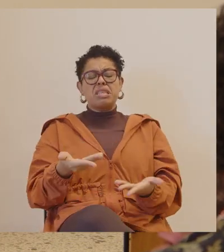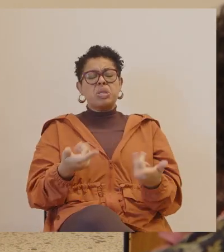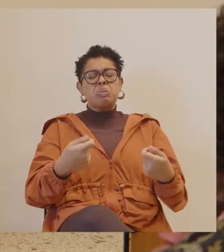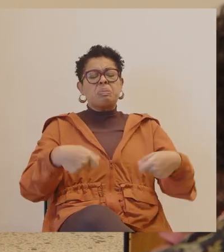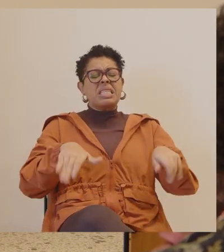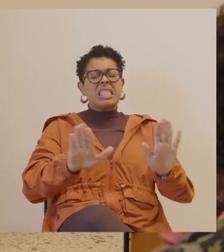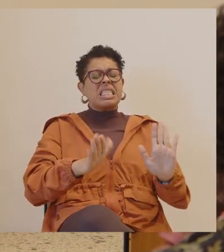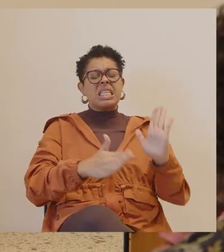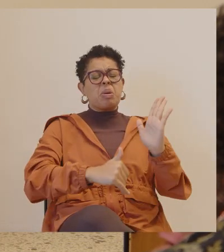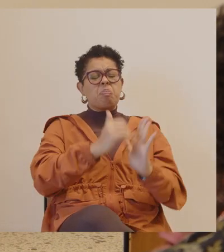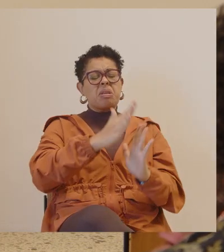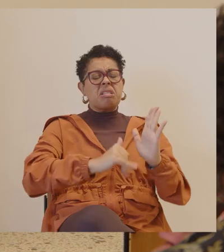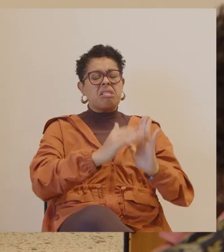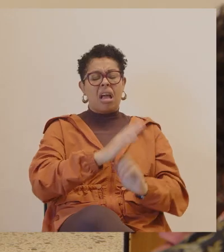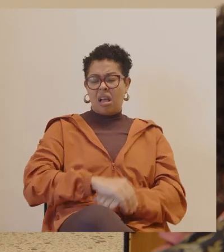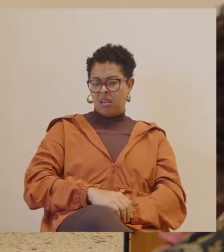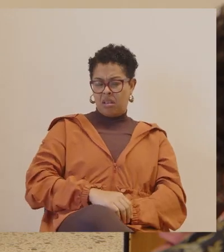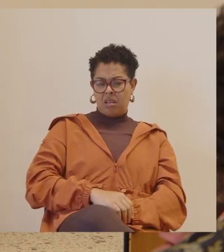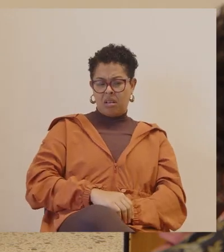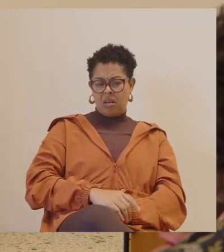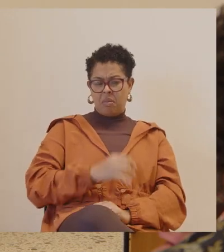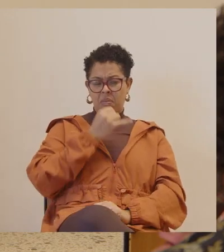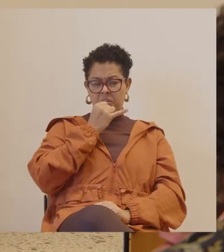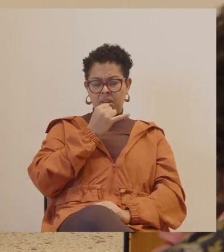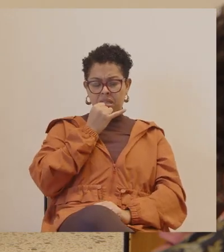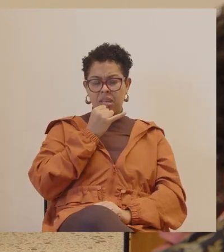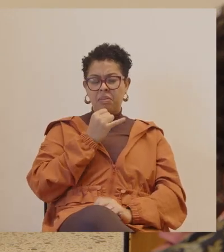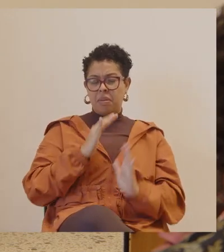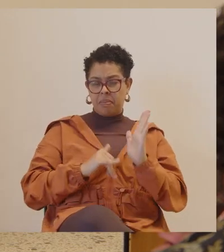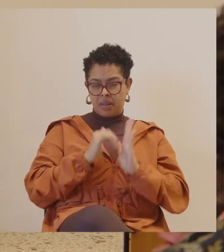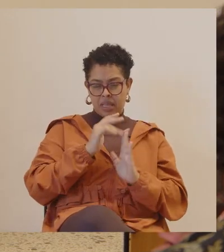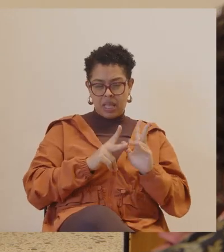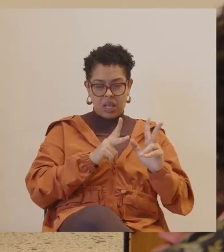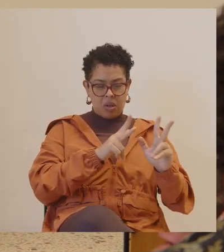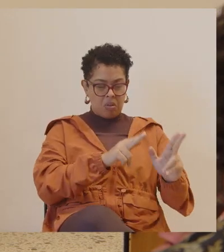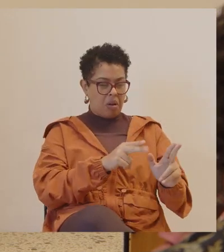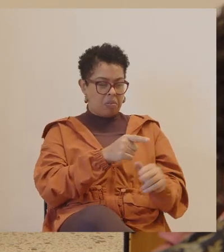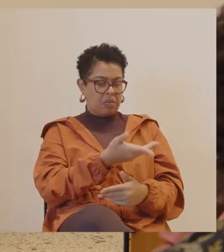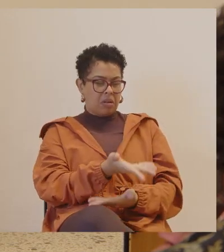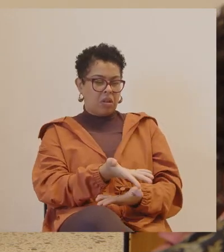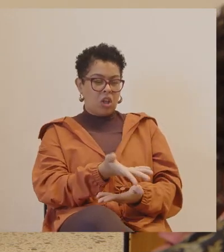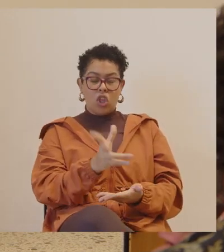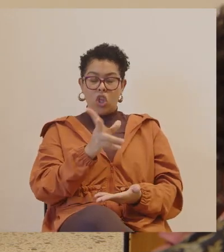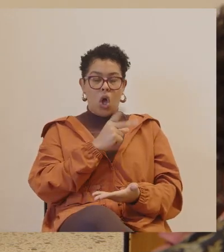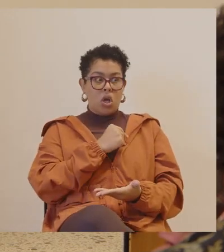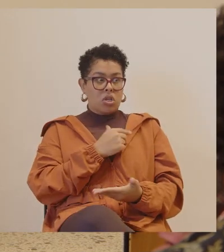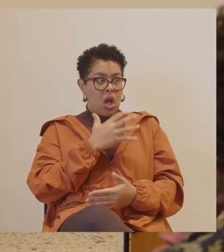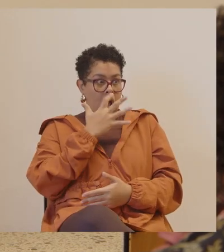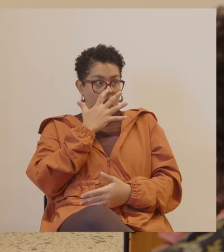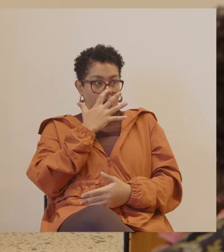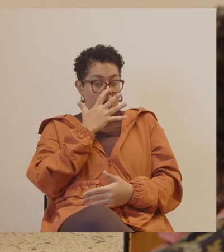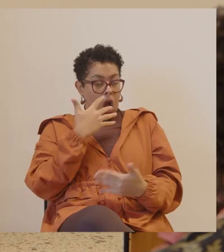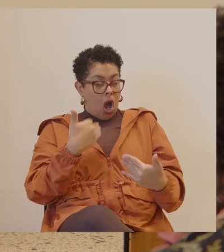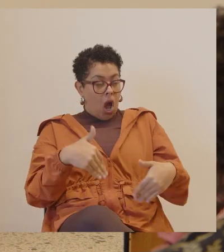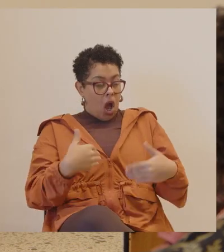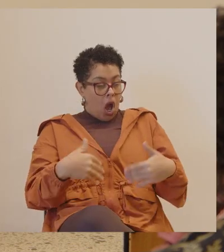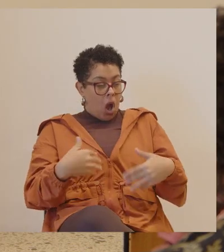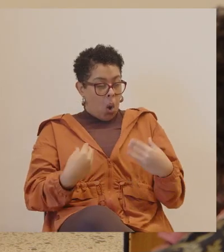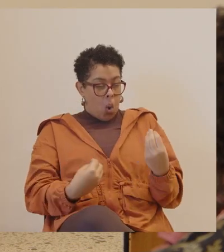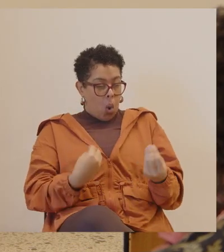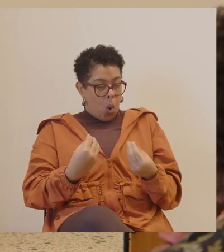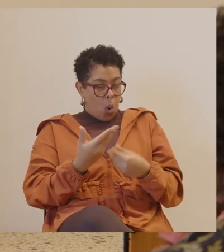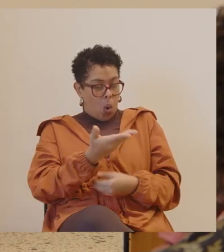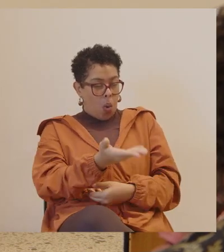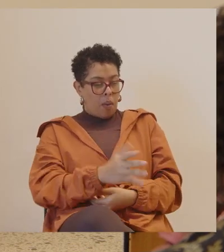pintura. Então, sei lá, fazer alguma coisa como La Grenouillère era, assim, um escândalo, né, digamos assim, porque